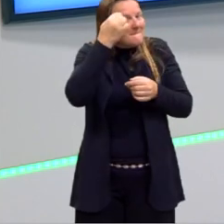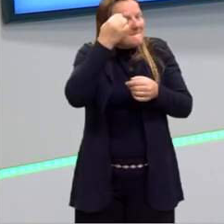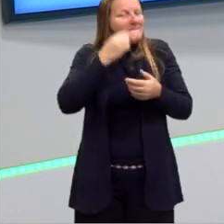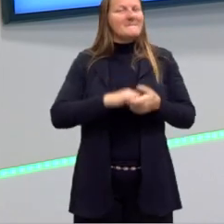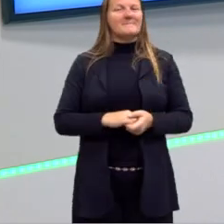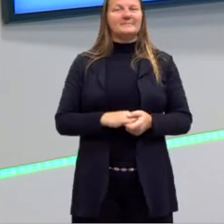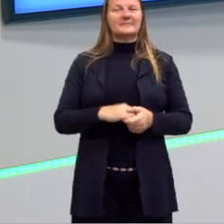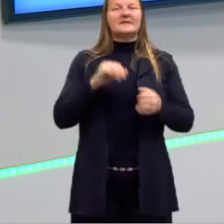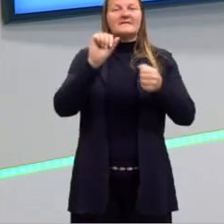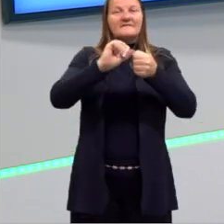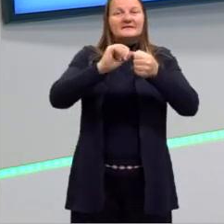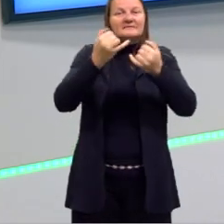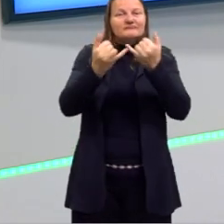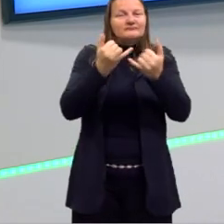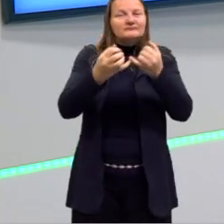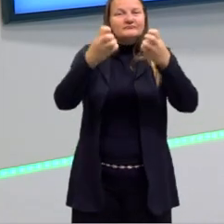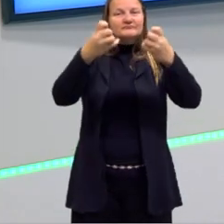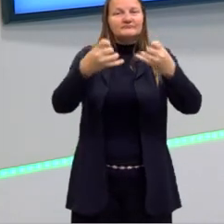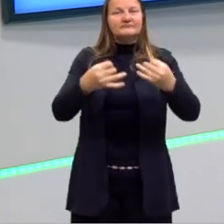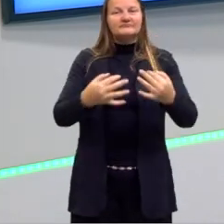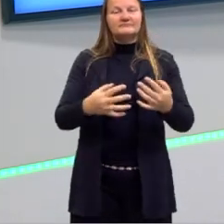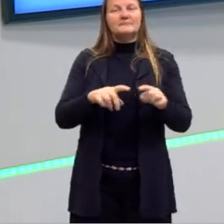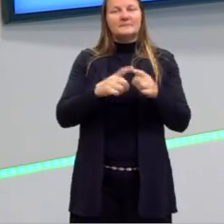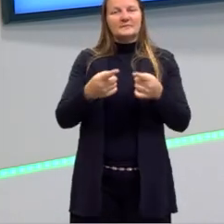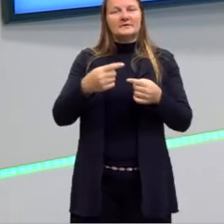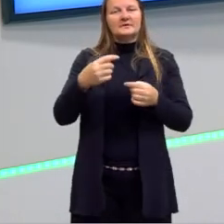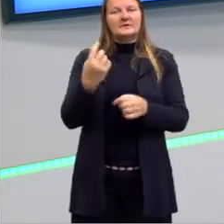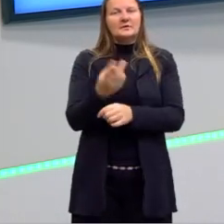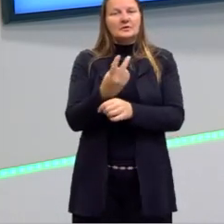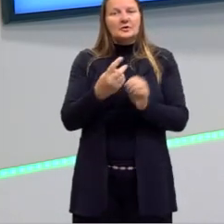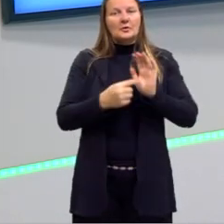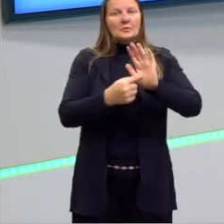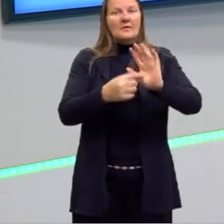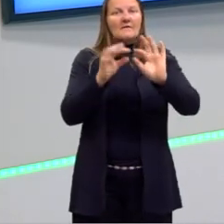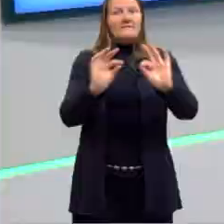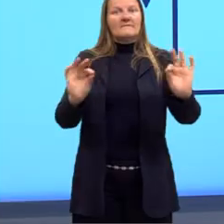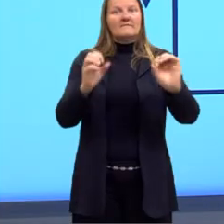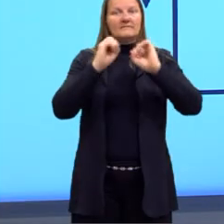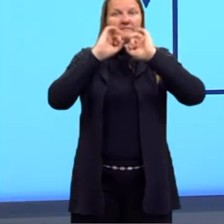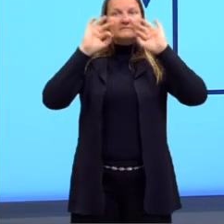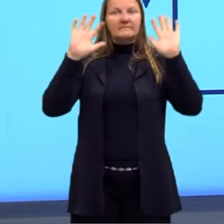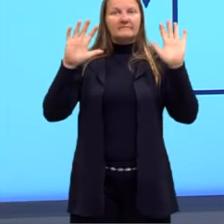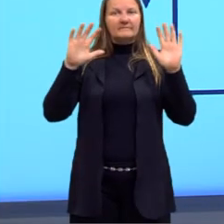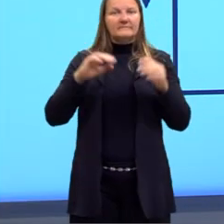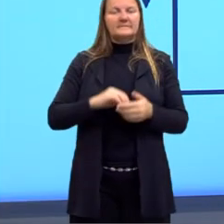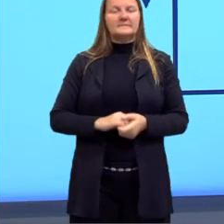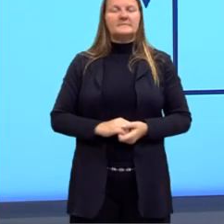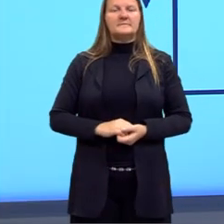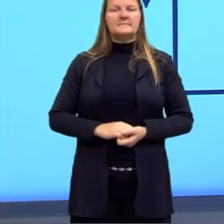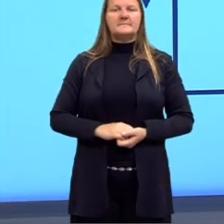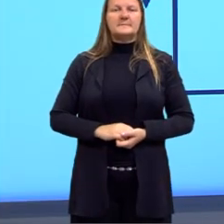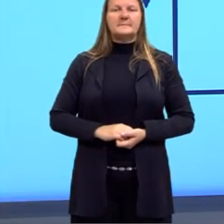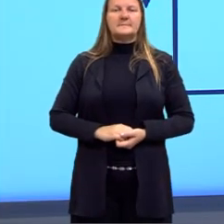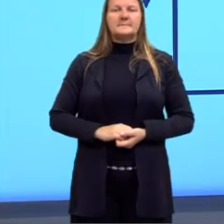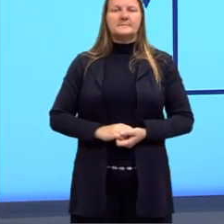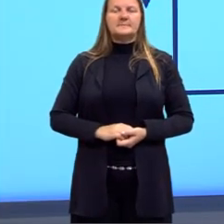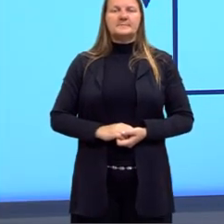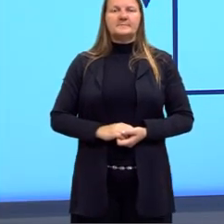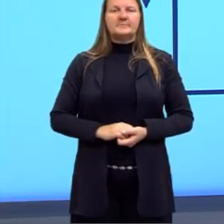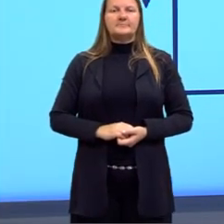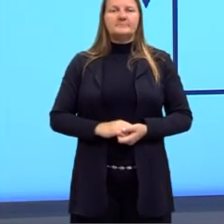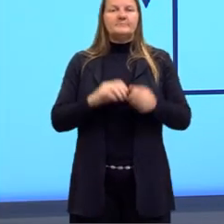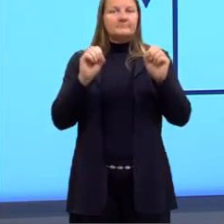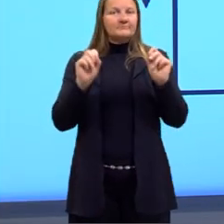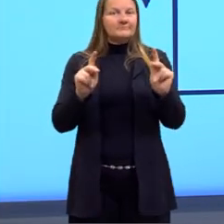faça os exercícios do Enem mas eu estou buscando aqui tentar facilitar nessa primeira que parece muito complicada Tá